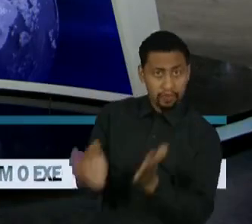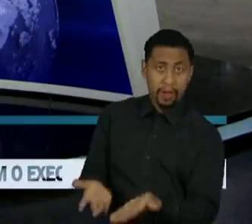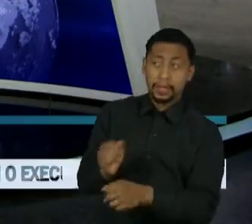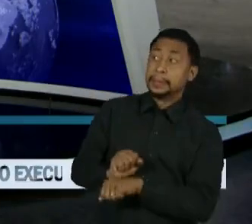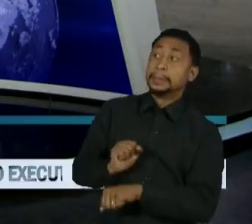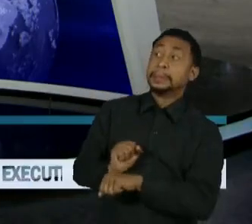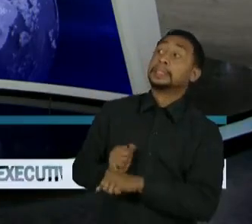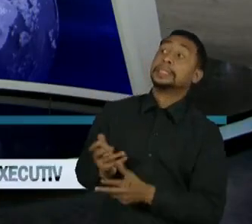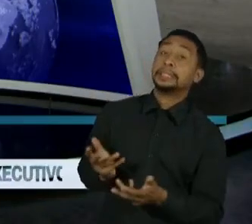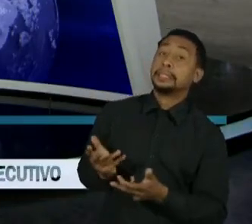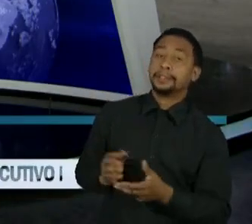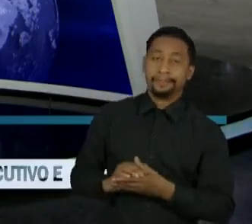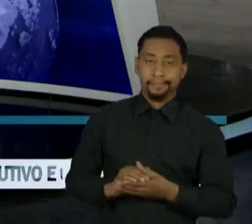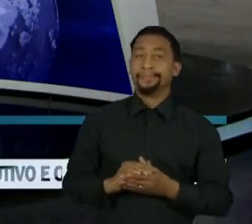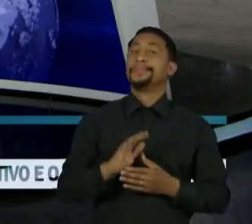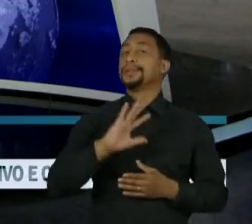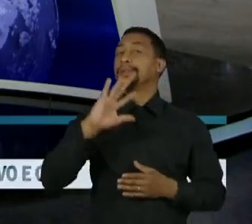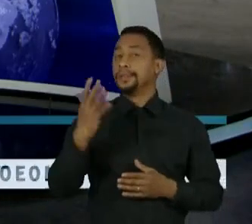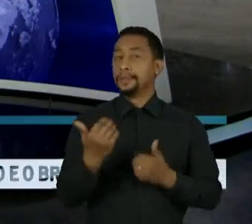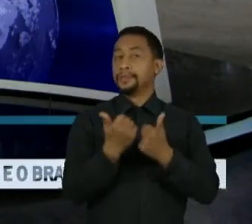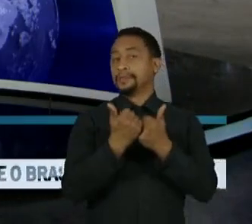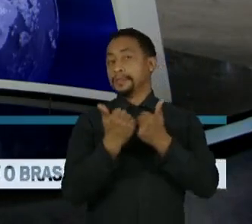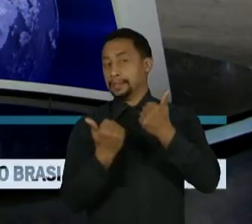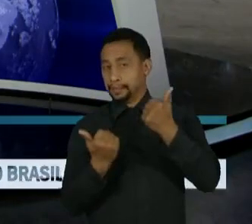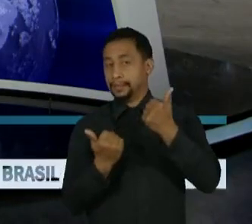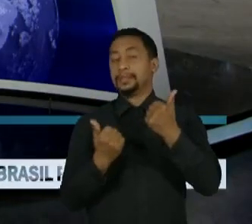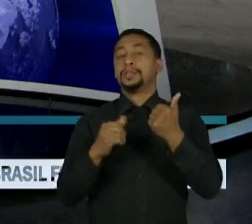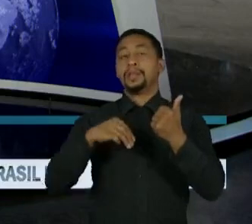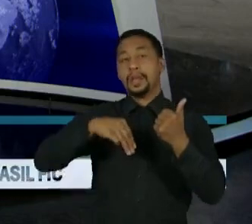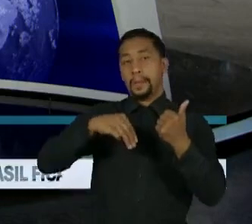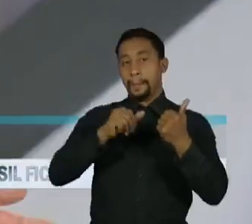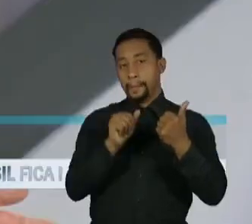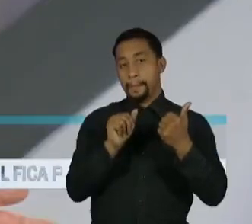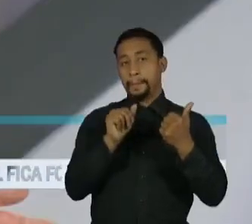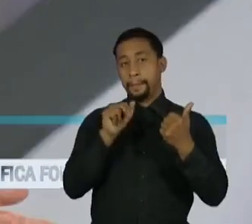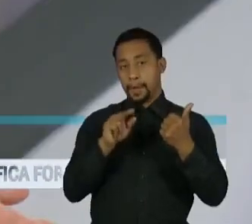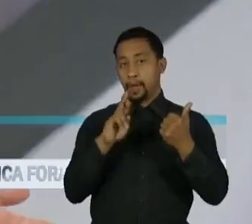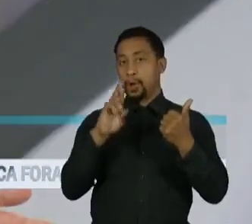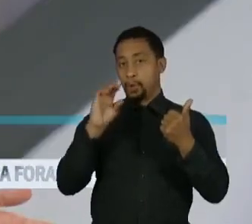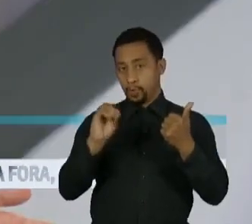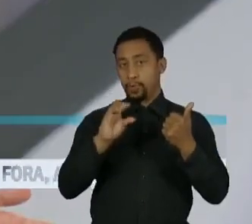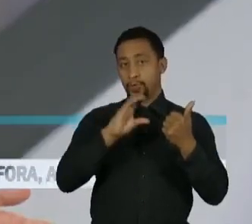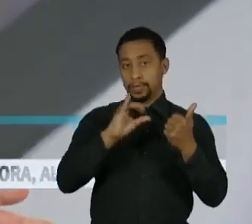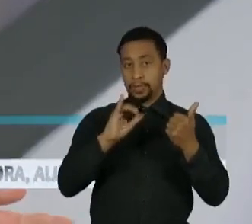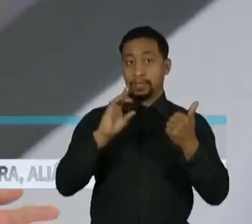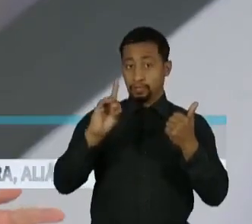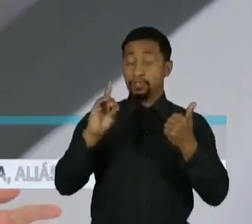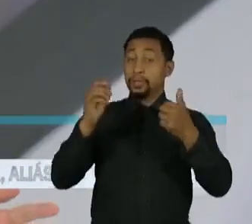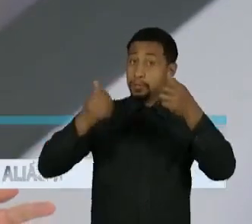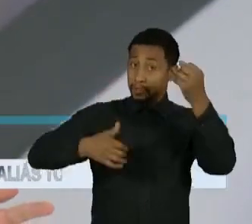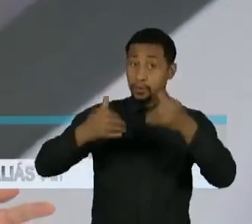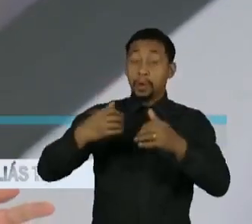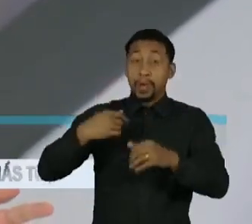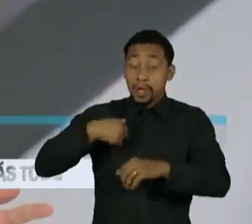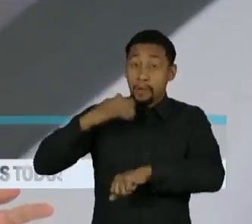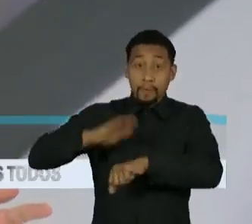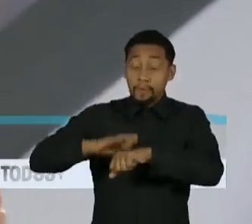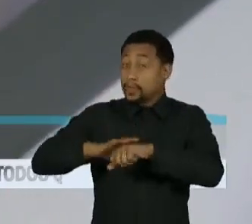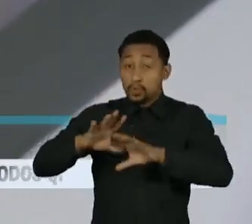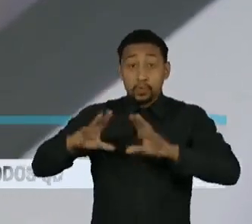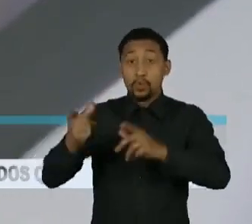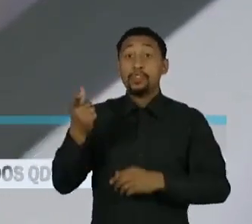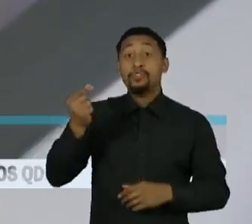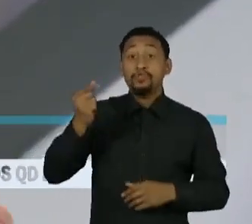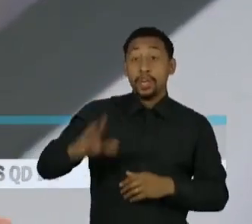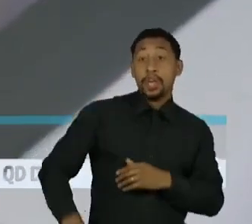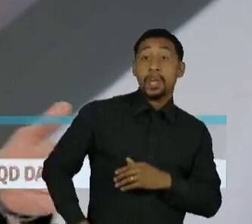assistente o auxiliar do presidente bolsonaro Mauro Cid dizendo que eles estavam fazendo tudo em dinheiro para não passar pela conta bancária